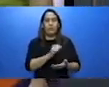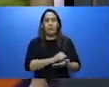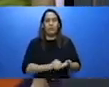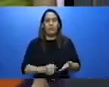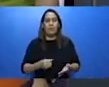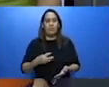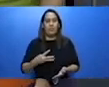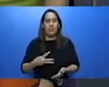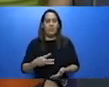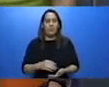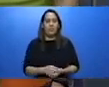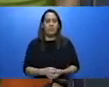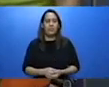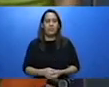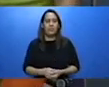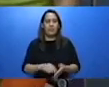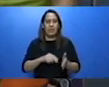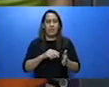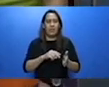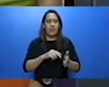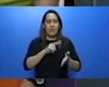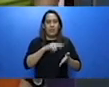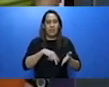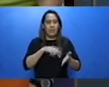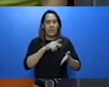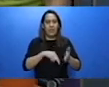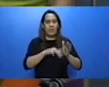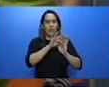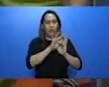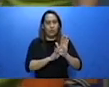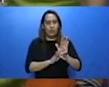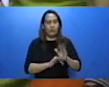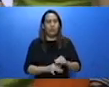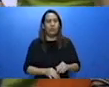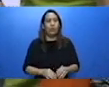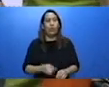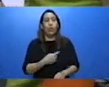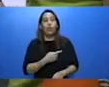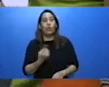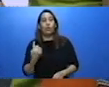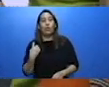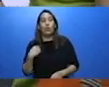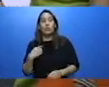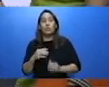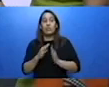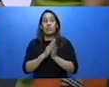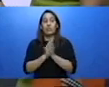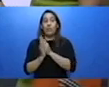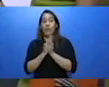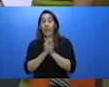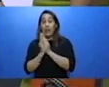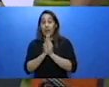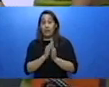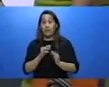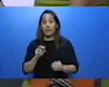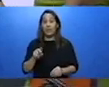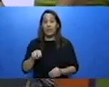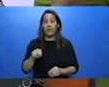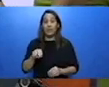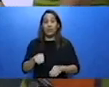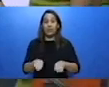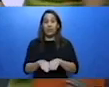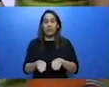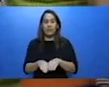3. Leia o trecho do relato. Nossas Suzes eram irmãs também, como nós duas, e